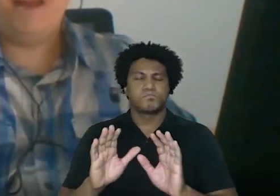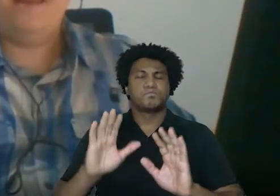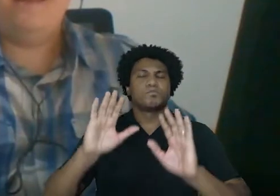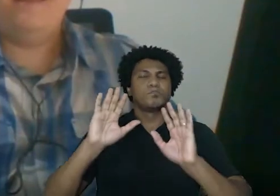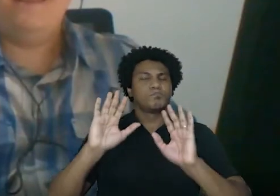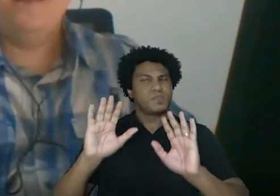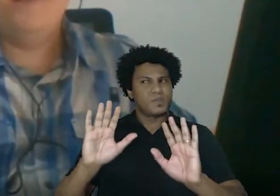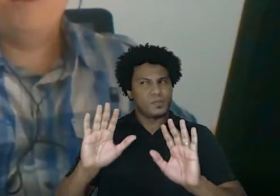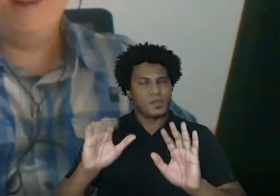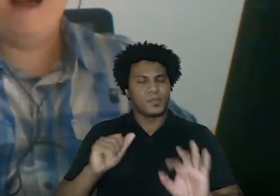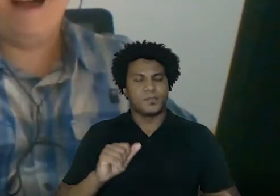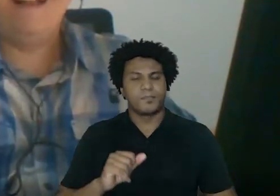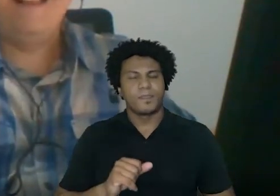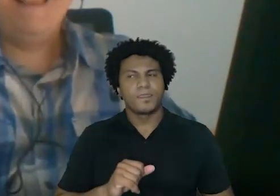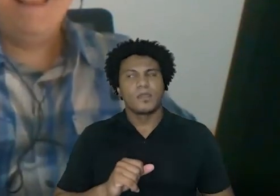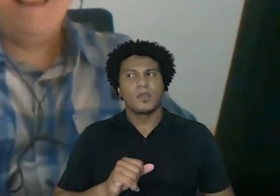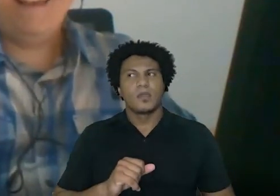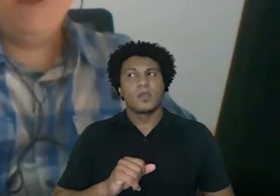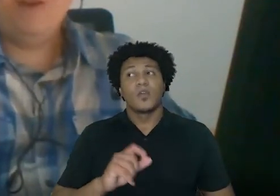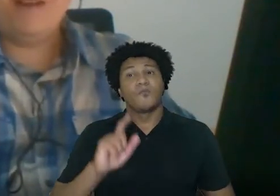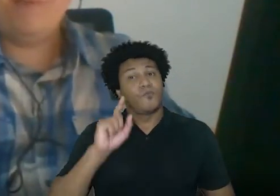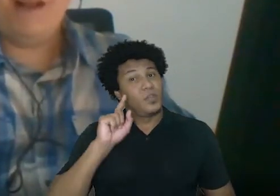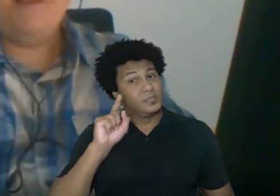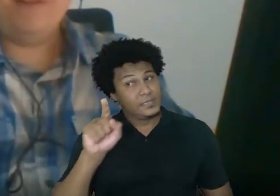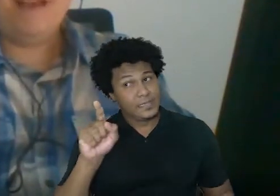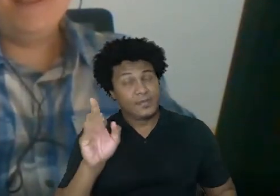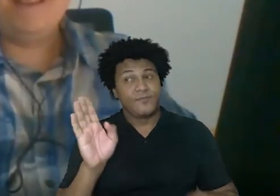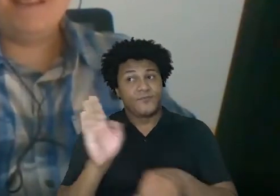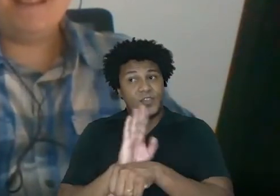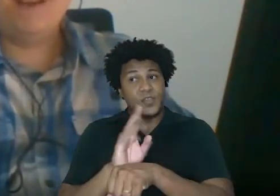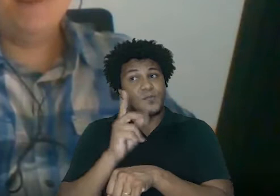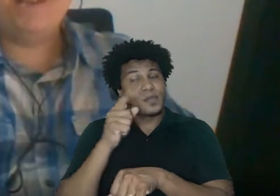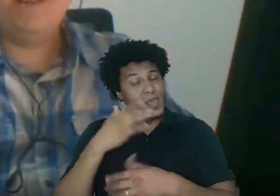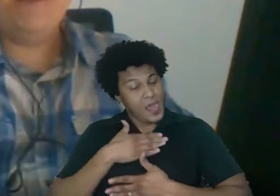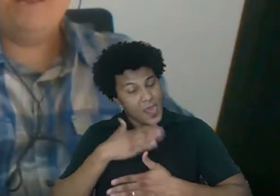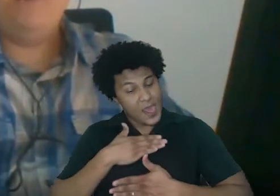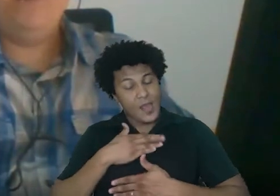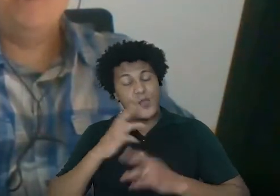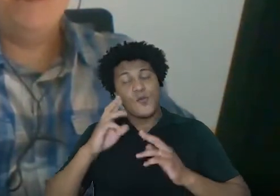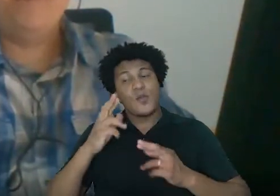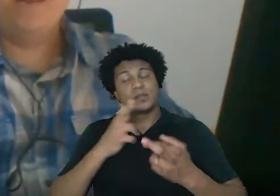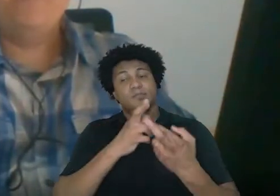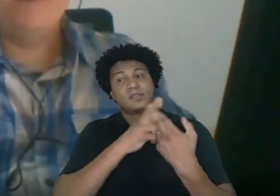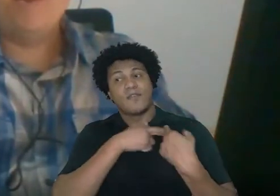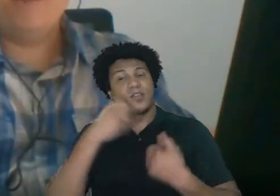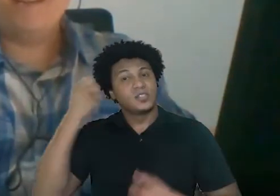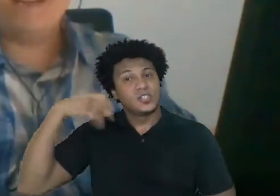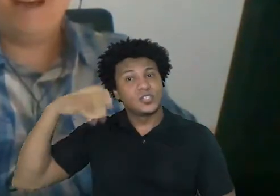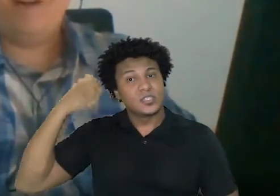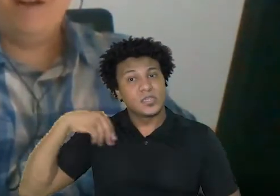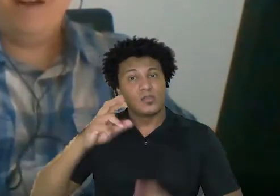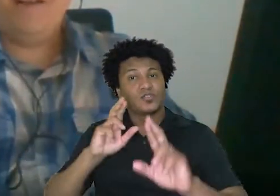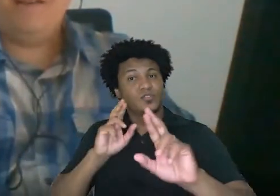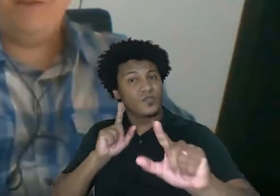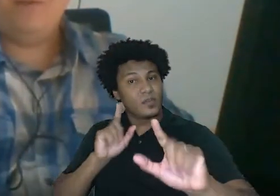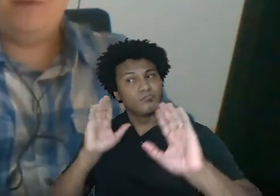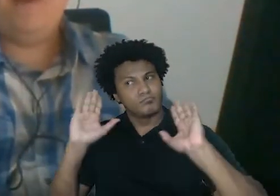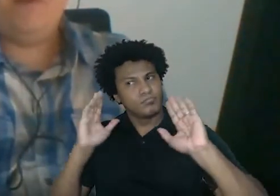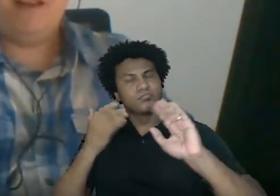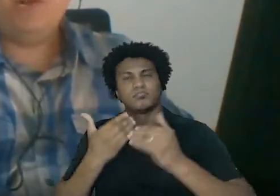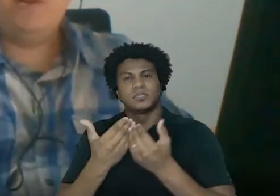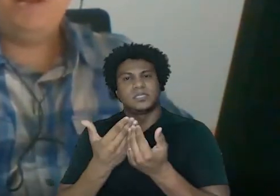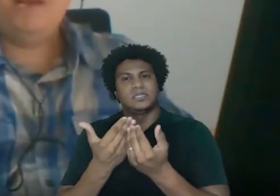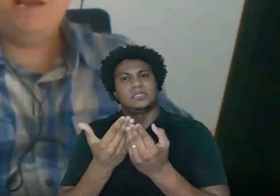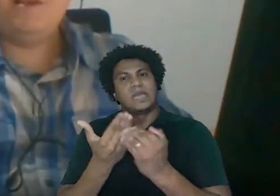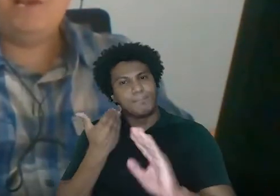calma, peraí. Vamos lá. O meu trabalho é fazer a audiodescrição, o seu é fazer um filme. Vamos conversar, ó. O seu